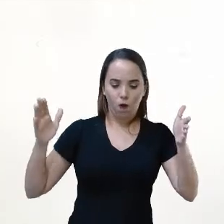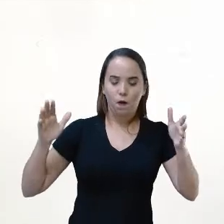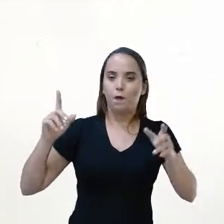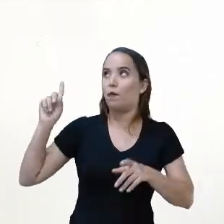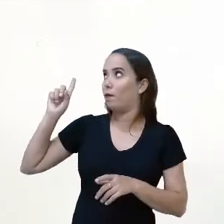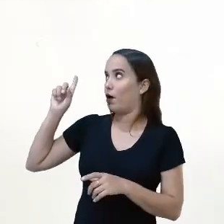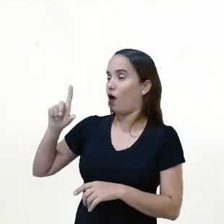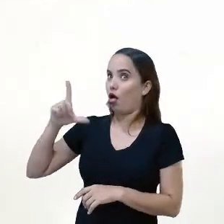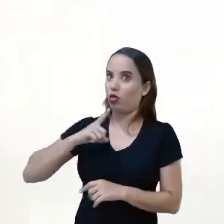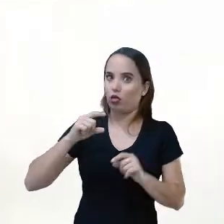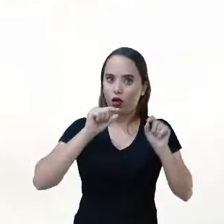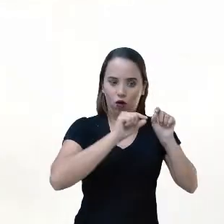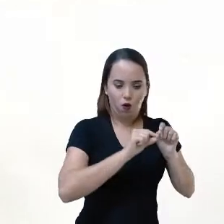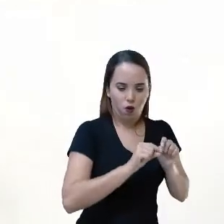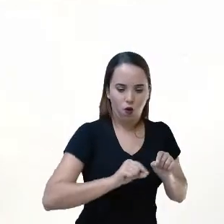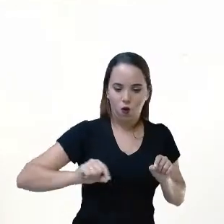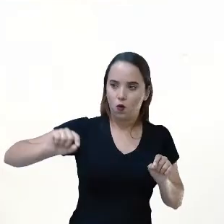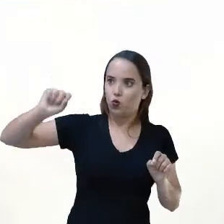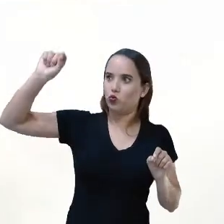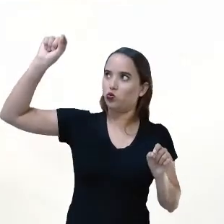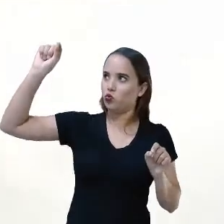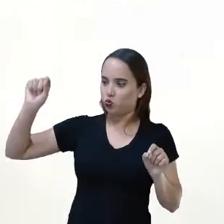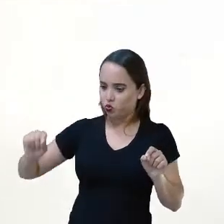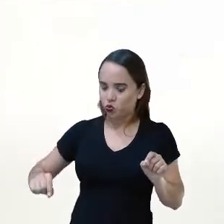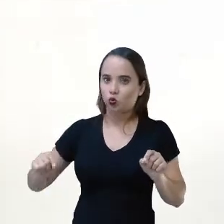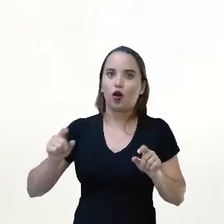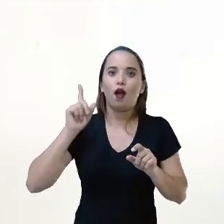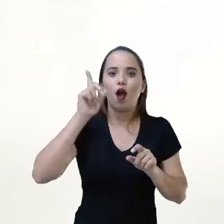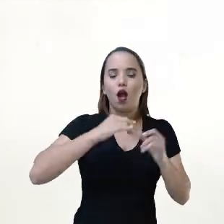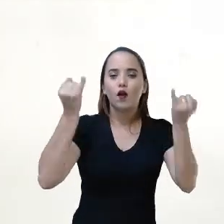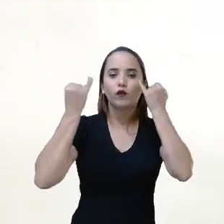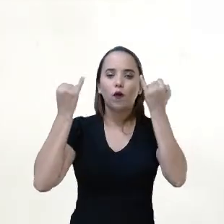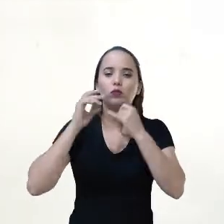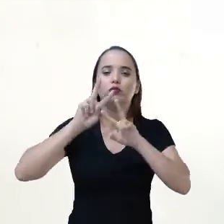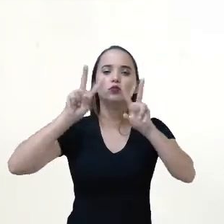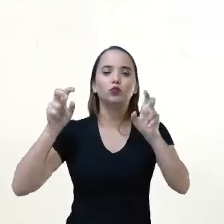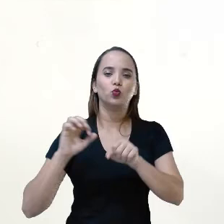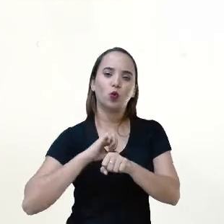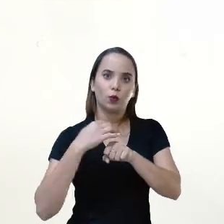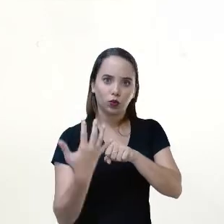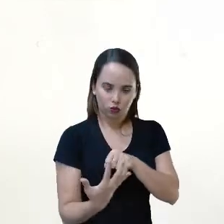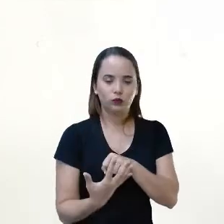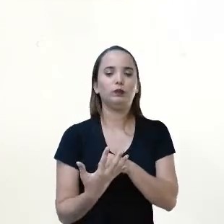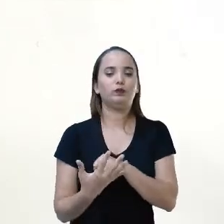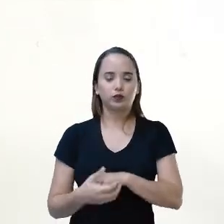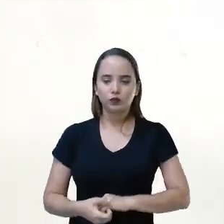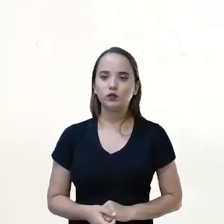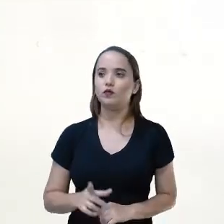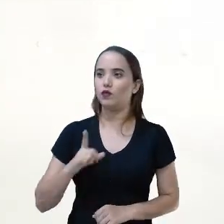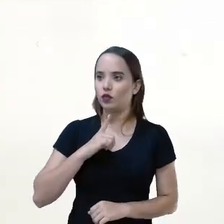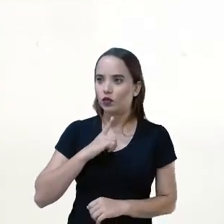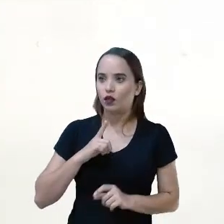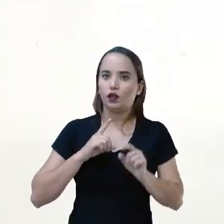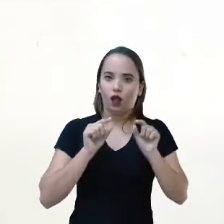os gráficos, eles têm alguns elementos comuns, né? Nós temos a evolução, nós temos a legenda, nós